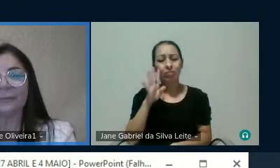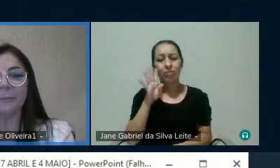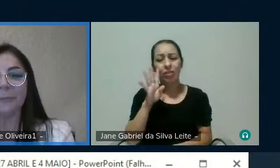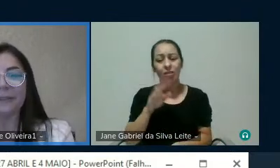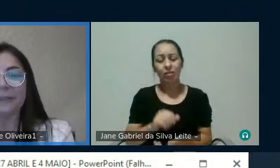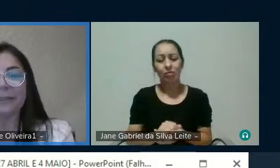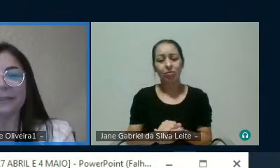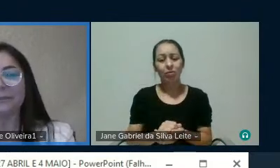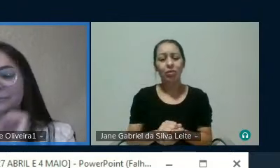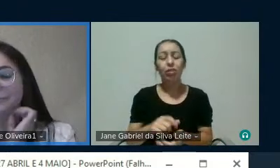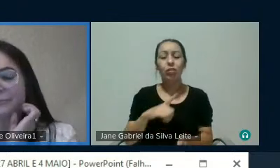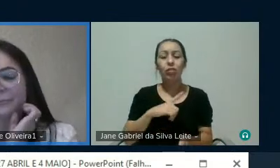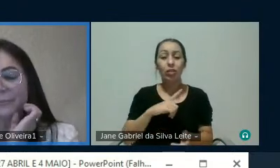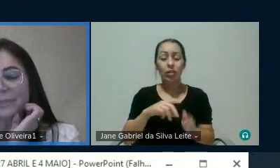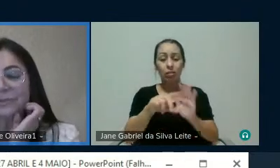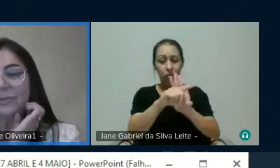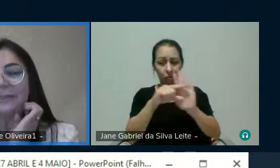link